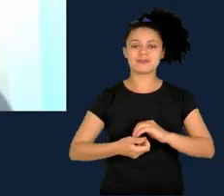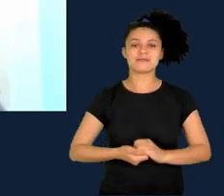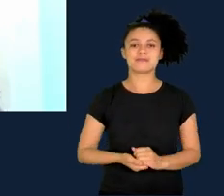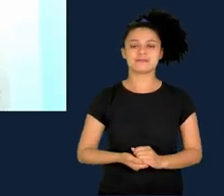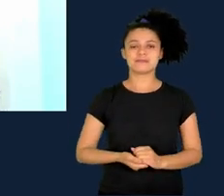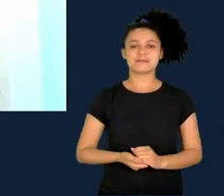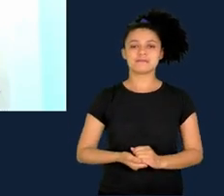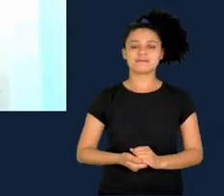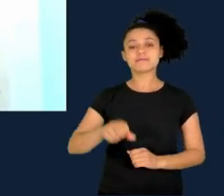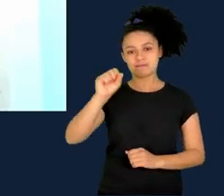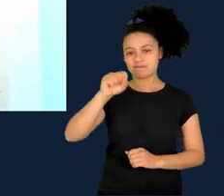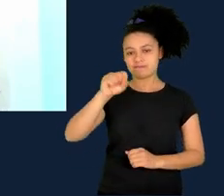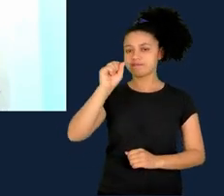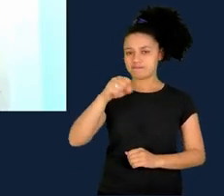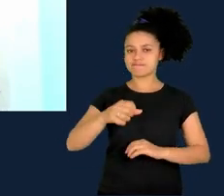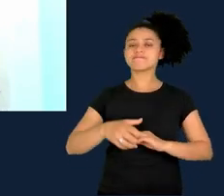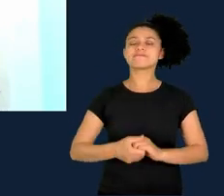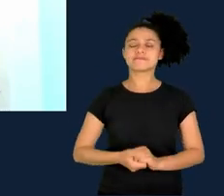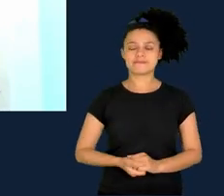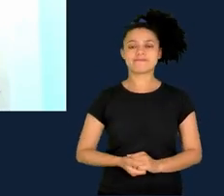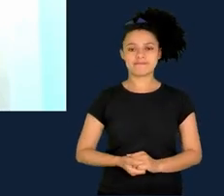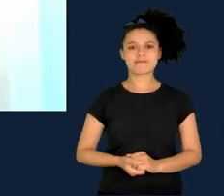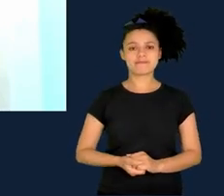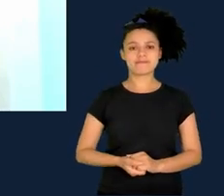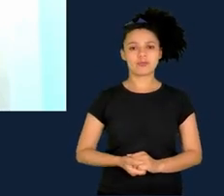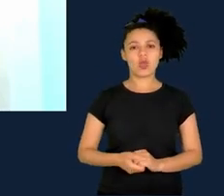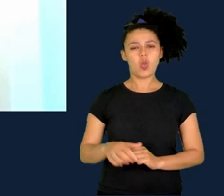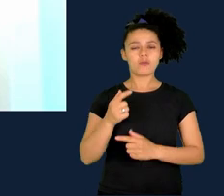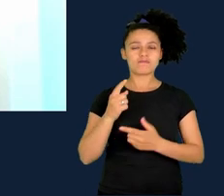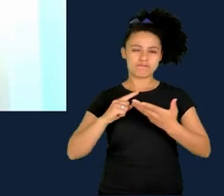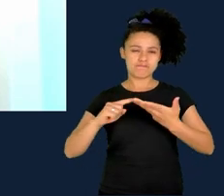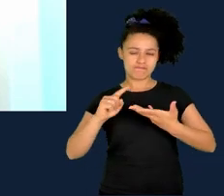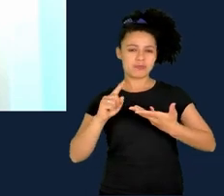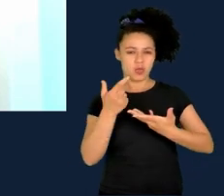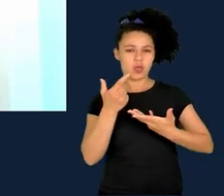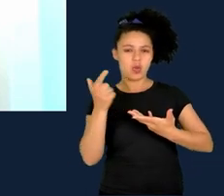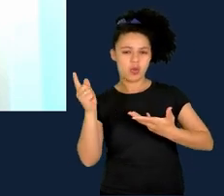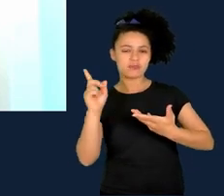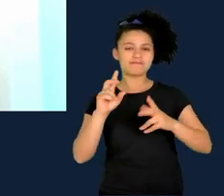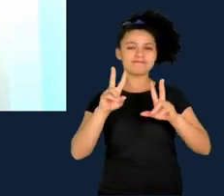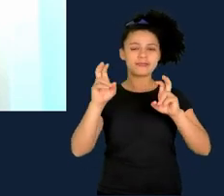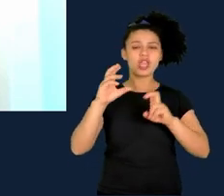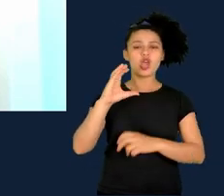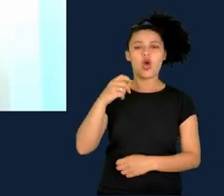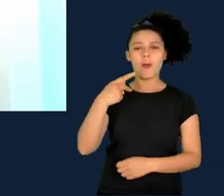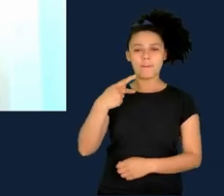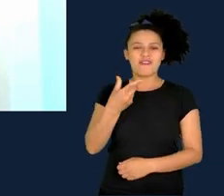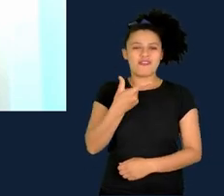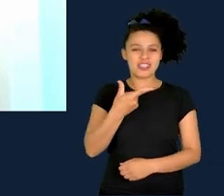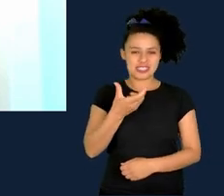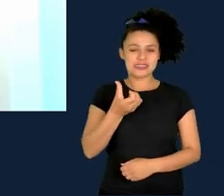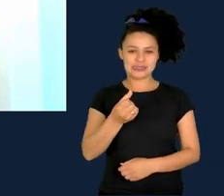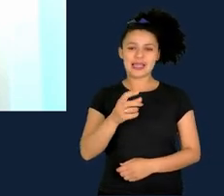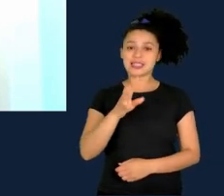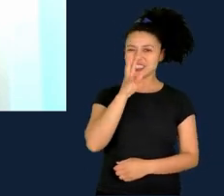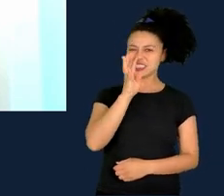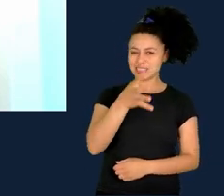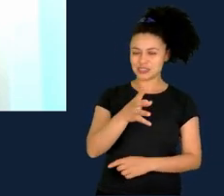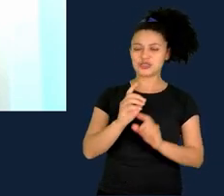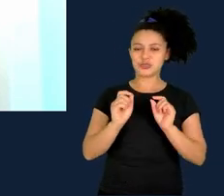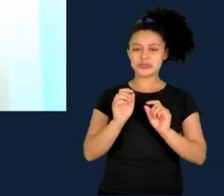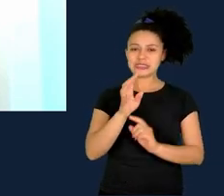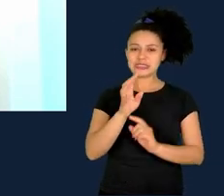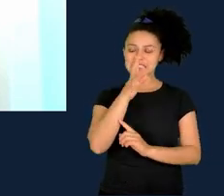Sim, e uma das questões realmente da COP foi, né, uma crítica à